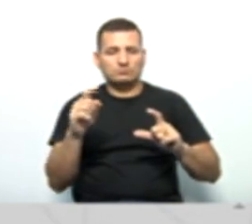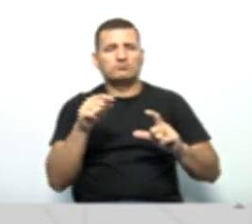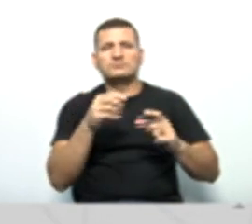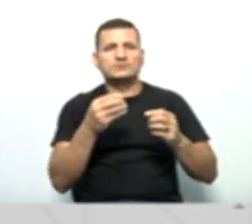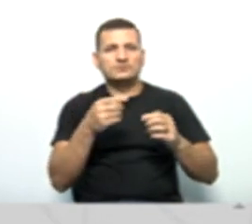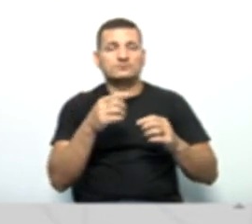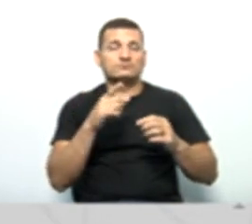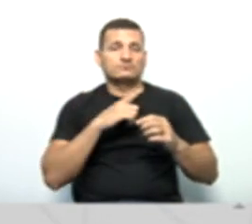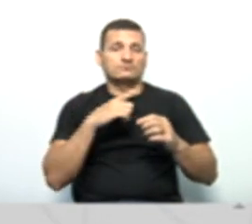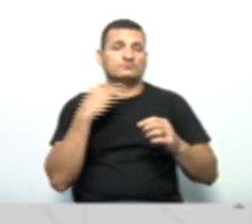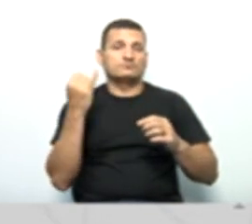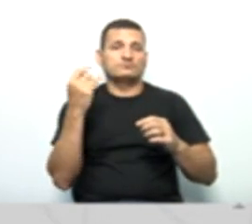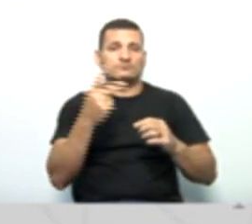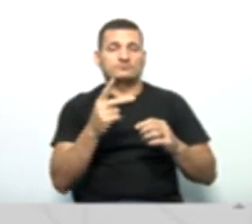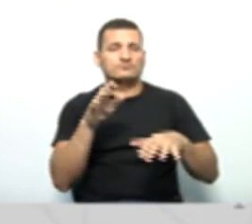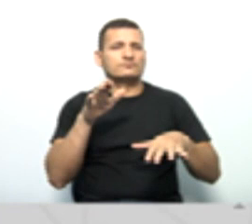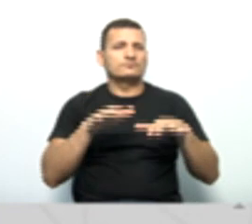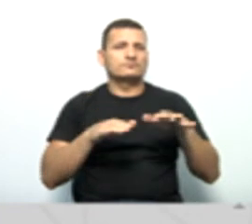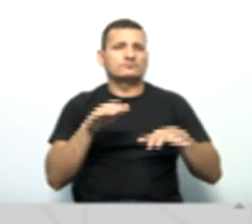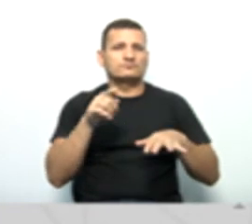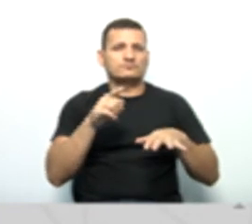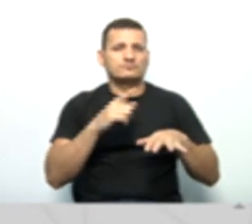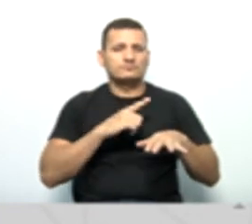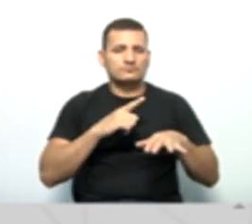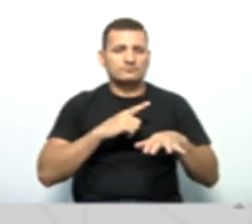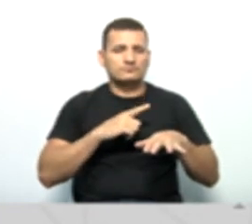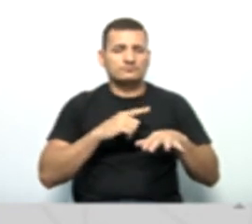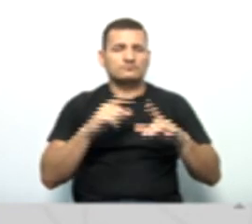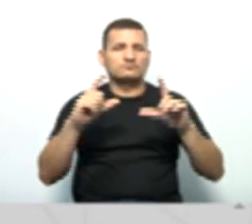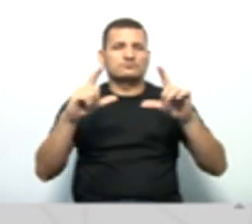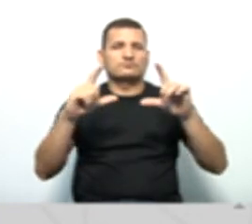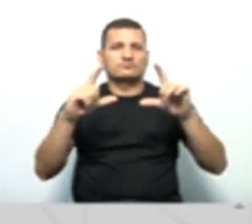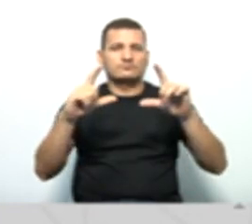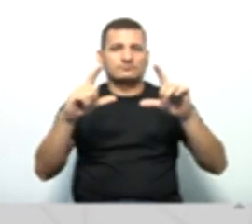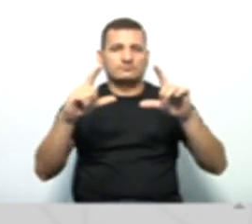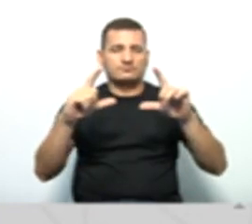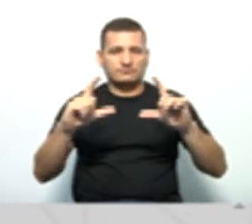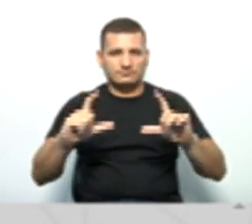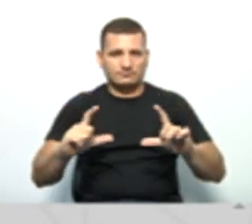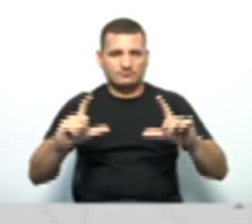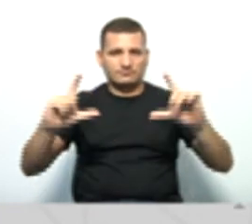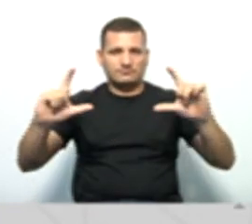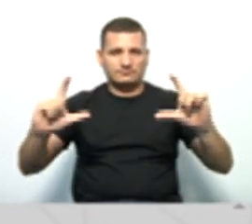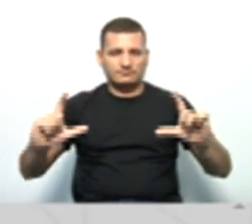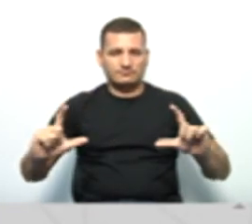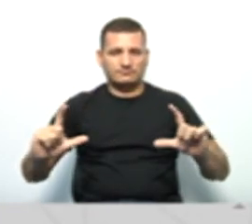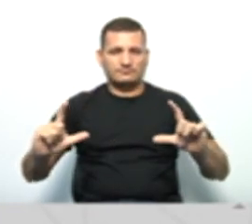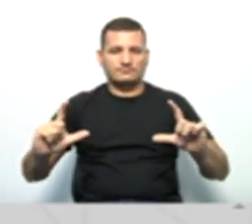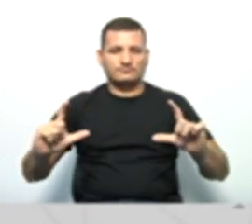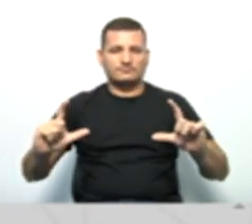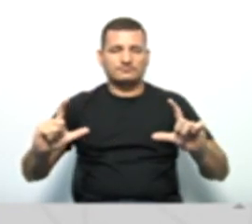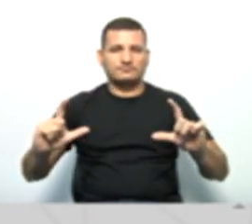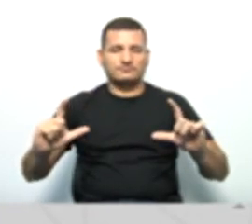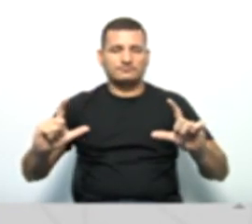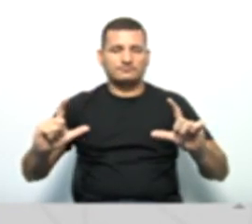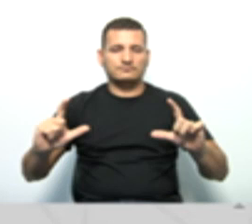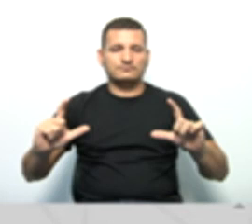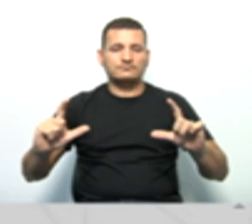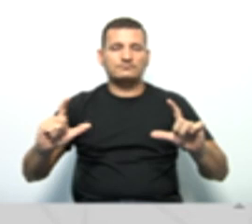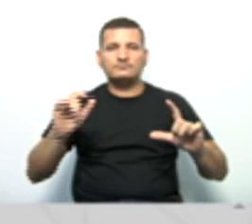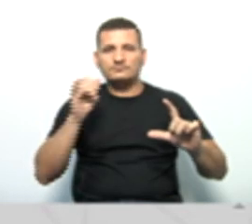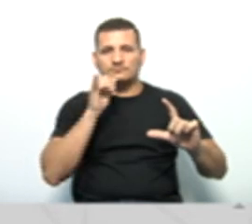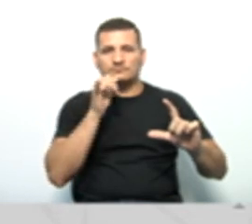você está com a lista invertida né? Por exemplo, você Exatamente. está com o